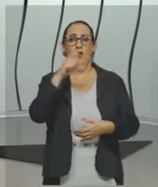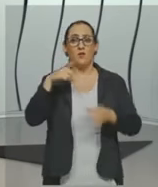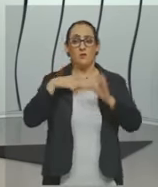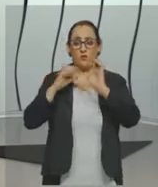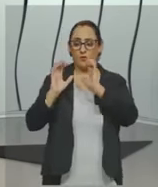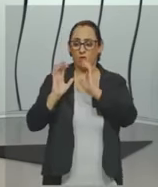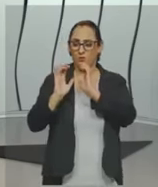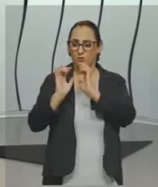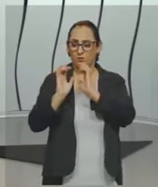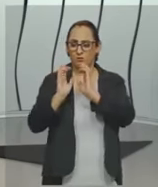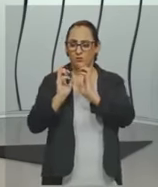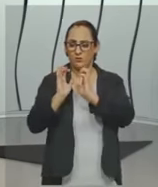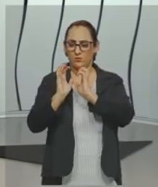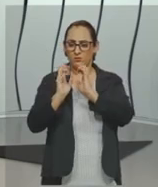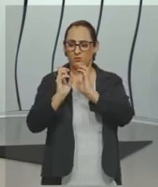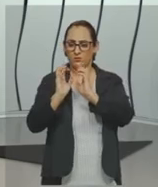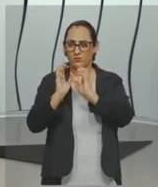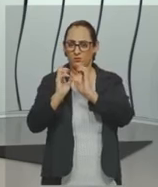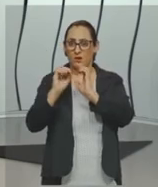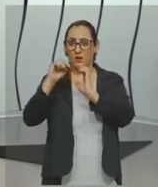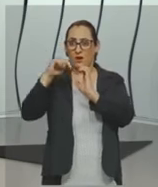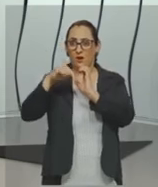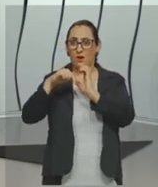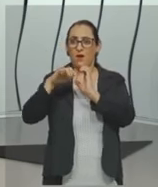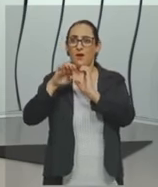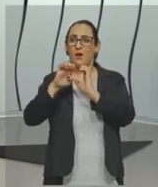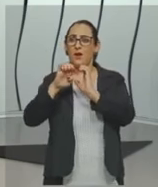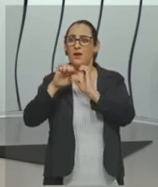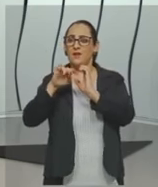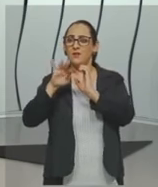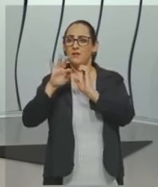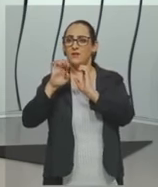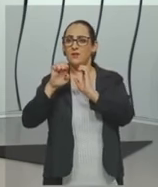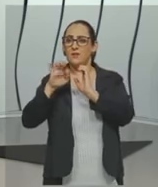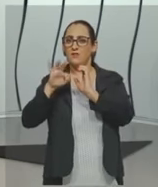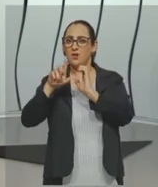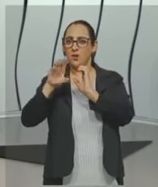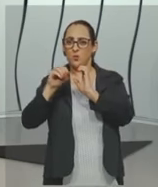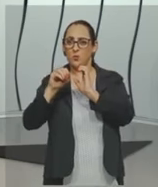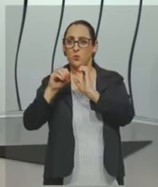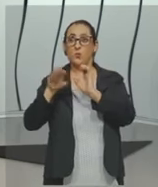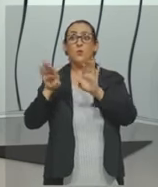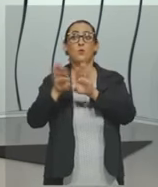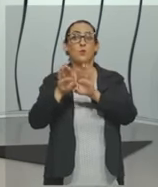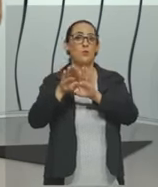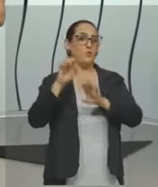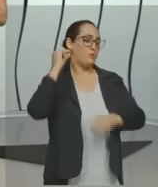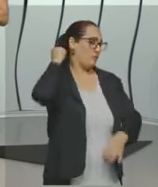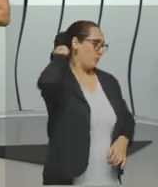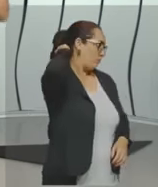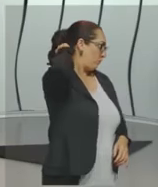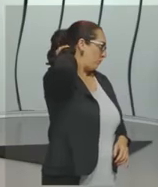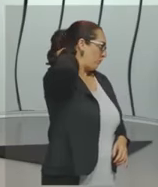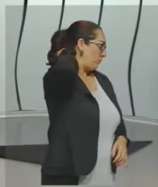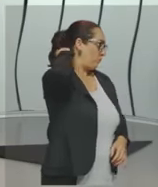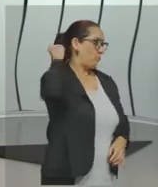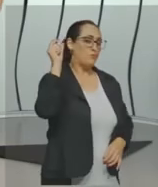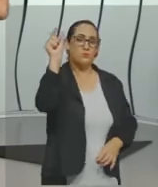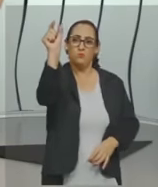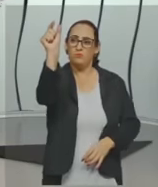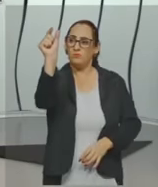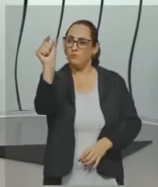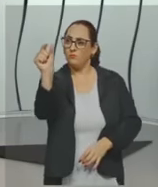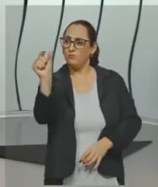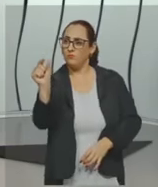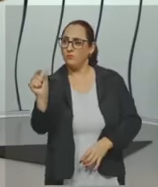De laranja aqui, o cérebro, né? A medula espinal, todo também de laranja, sistema nervoso central,